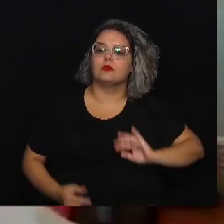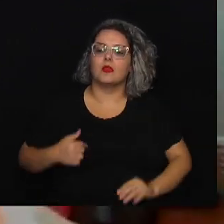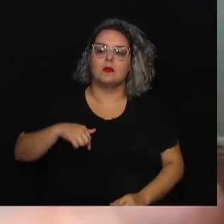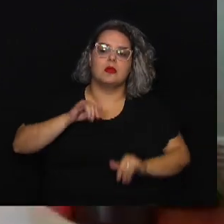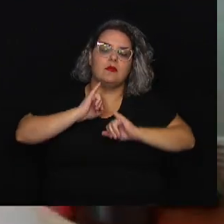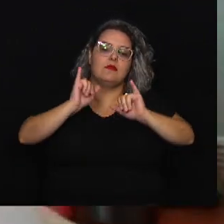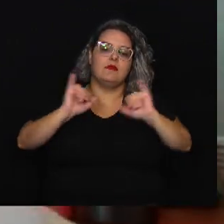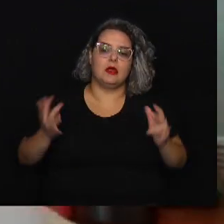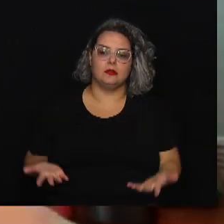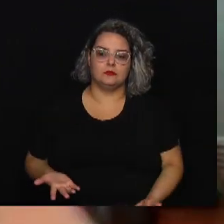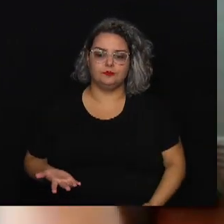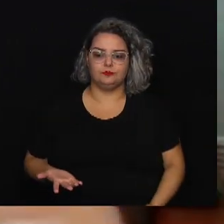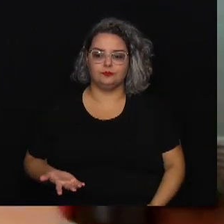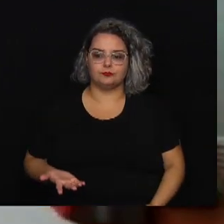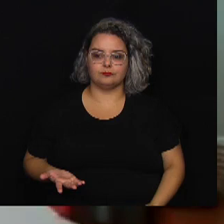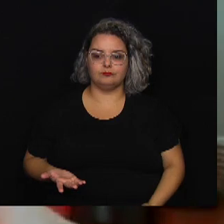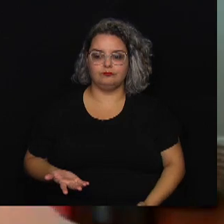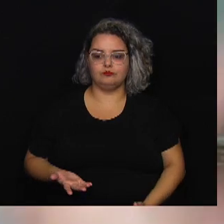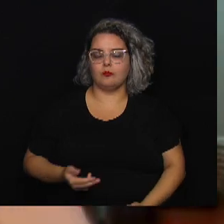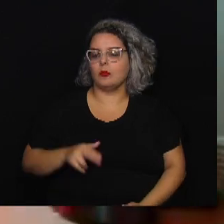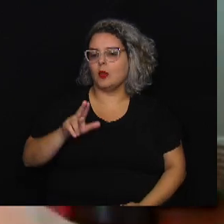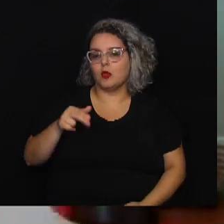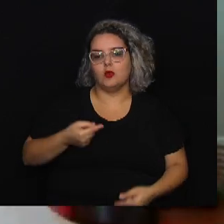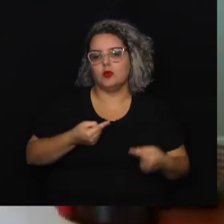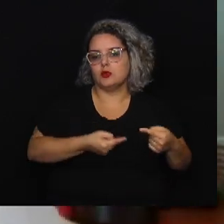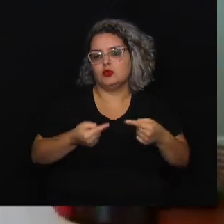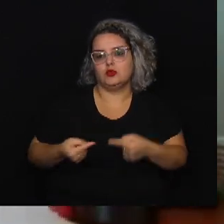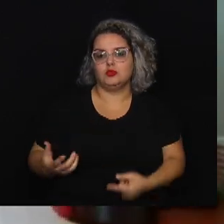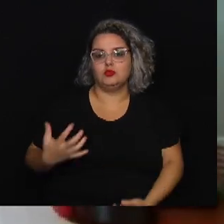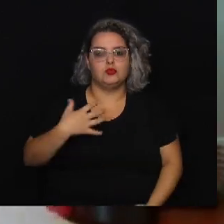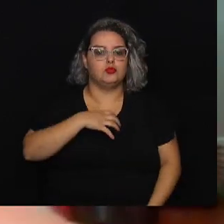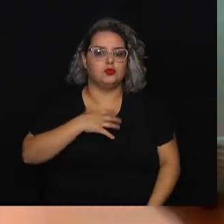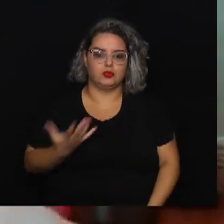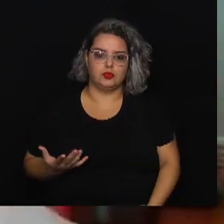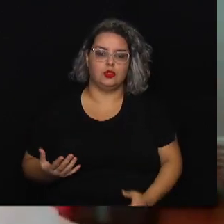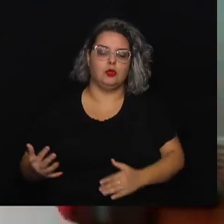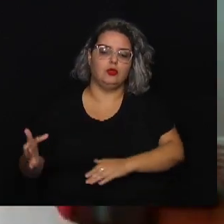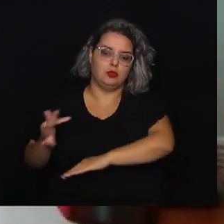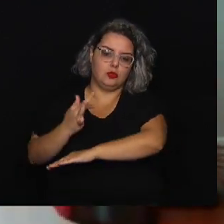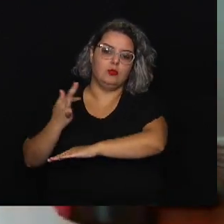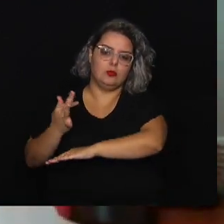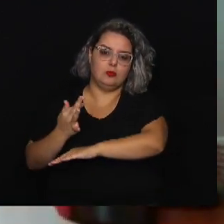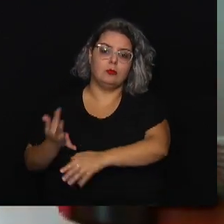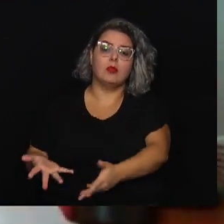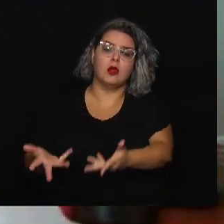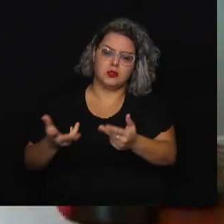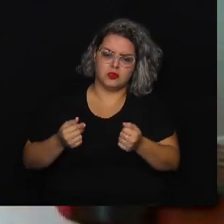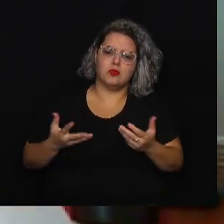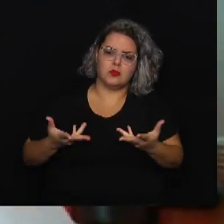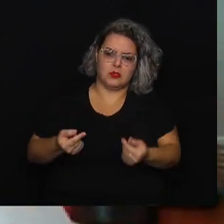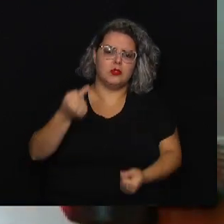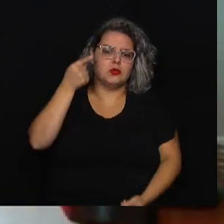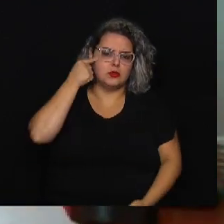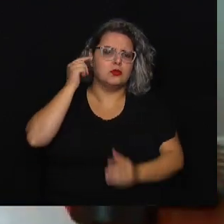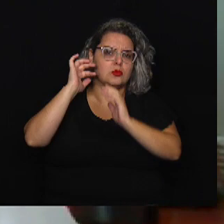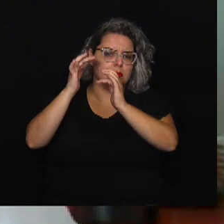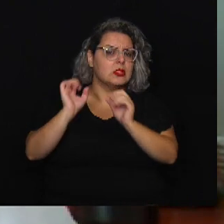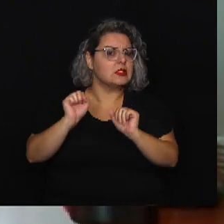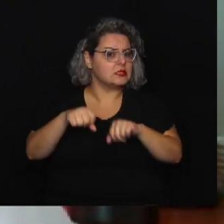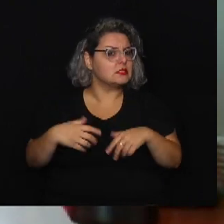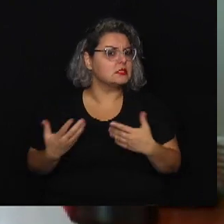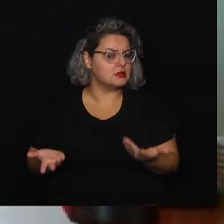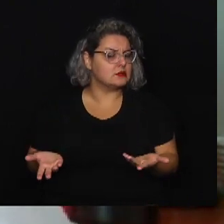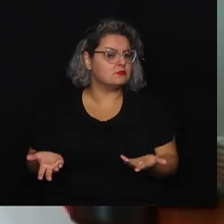eu nunca discuti isso de uma forma formal, mas convido todo mundo a pensar nisso, sim,